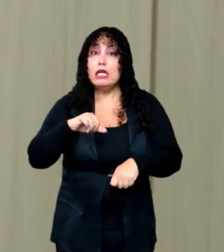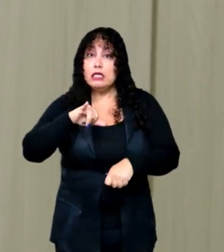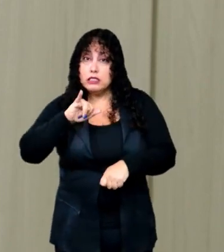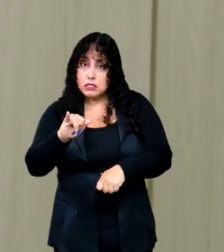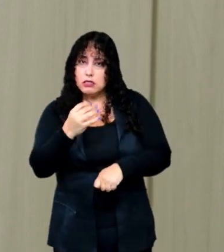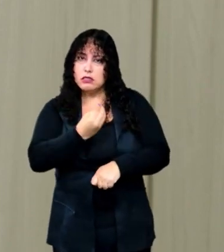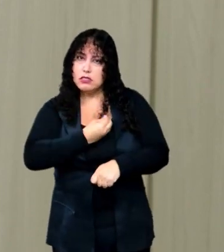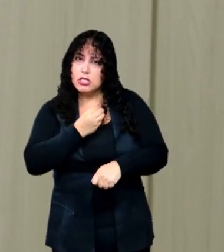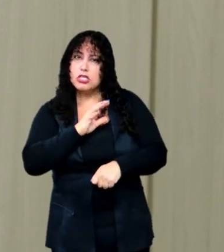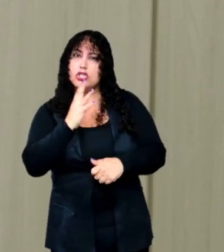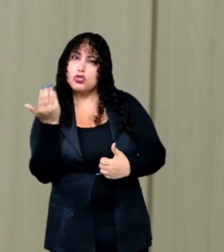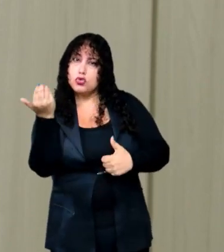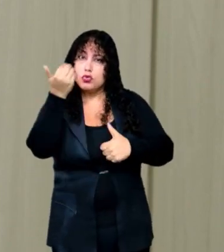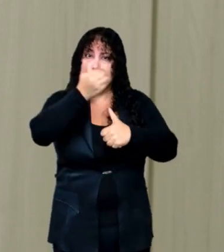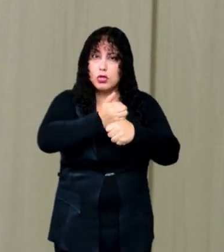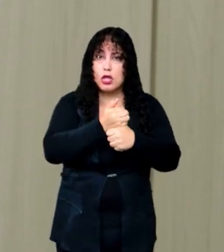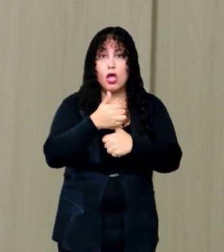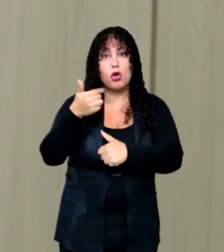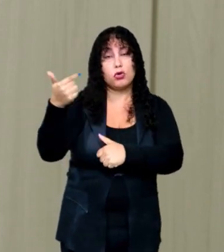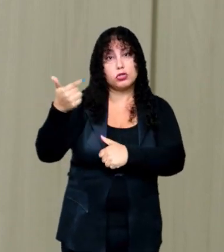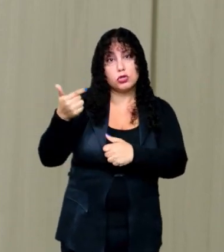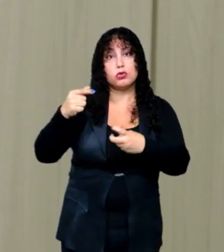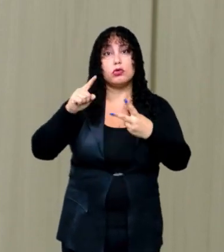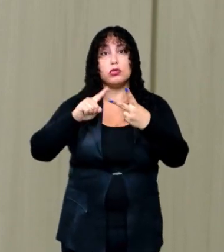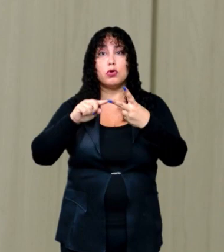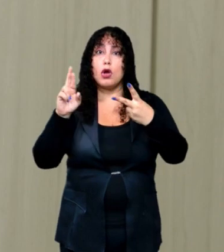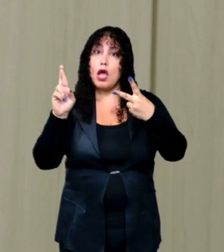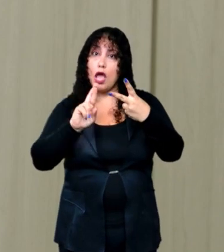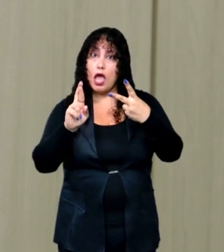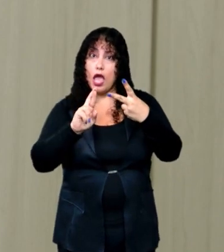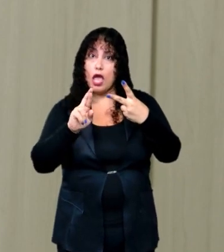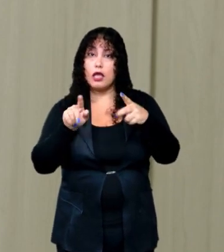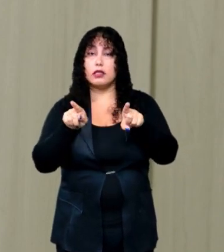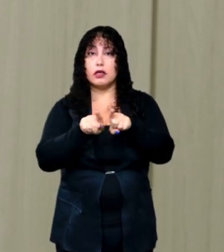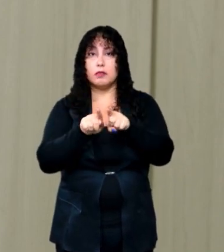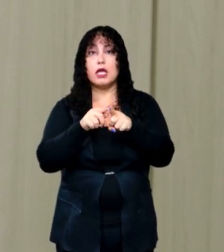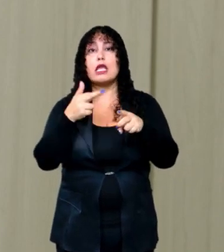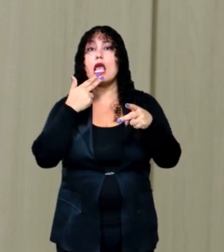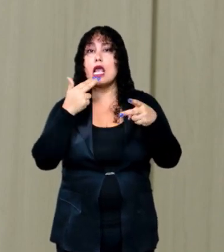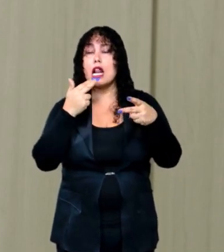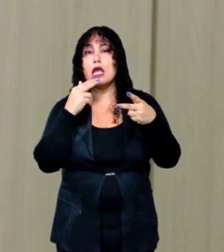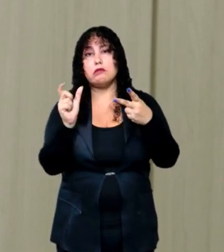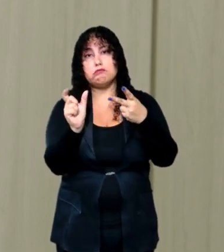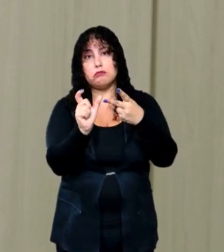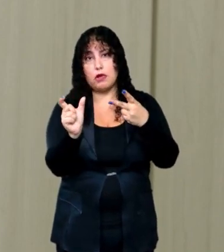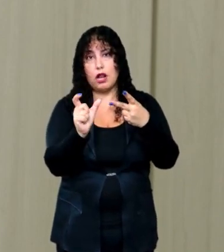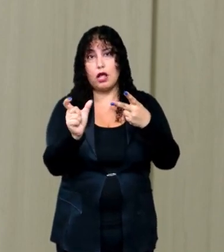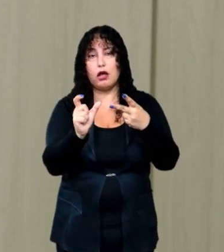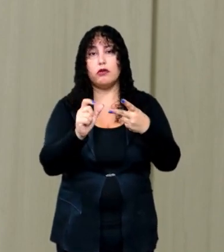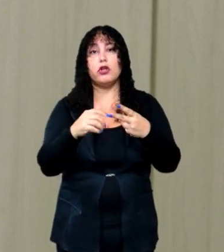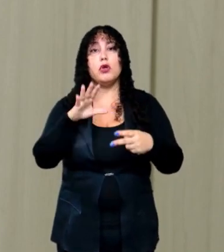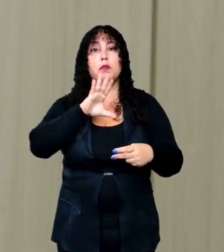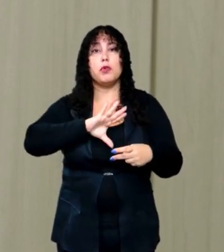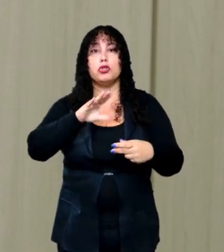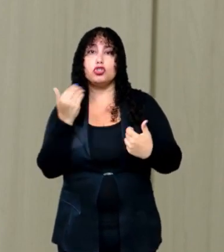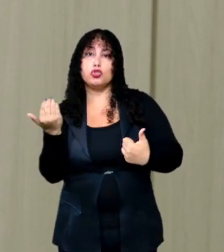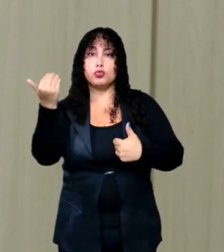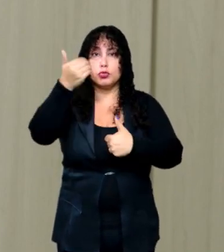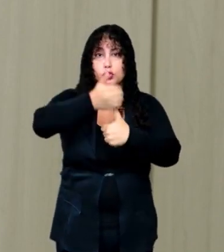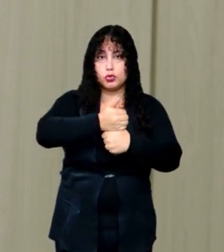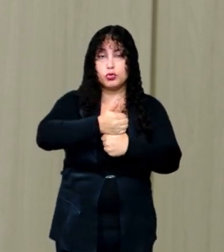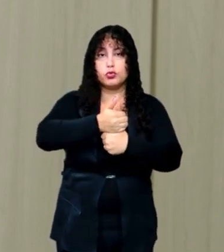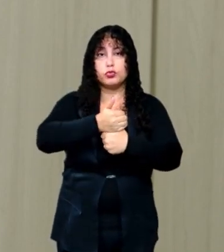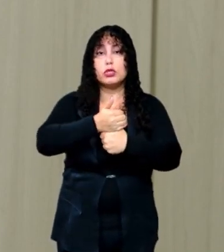métodos substitutivos, aí é o segundo R, mas que é o replacement em inglês, né? Em português é substituição,